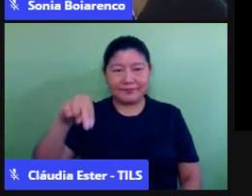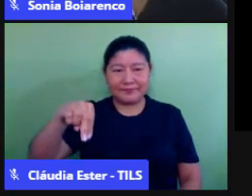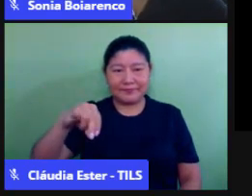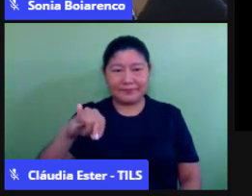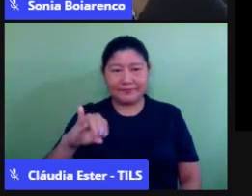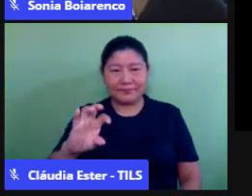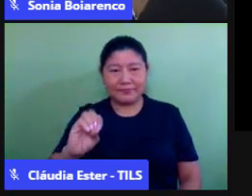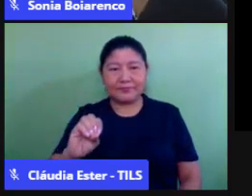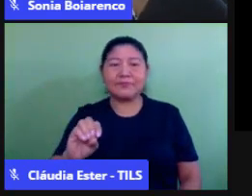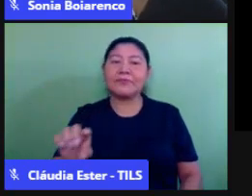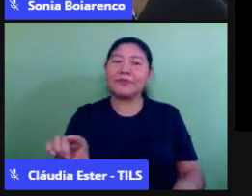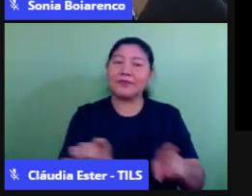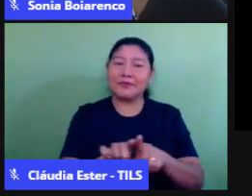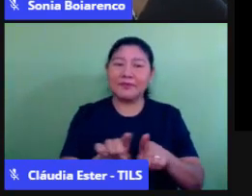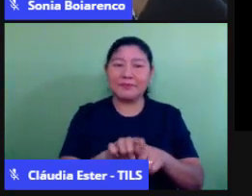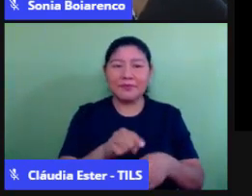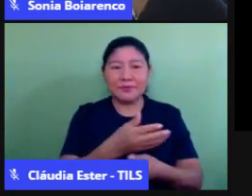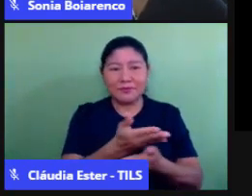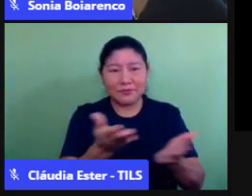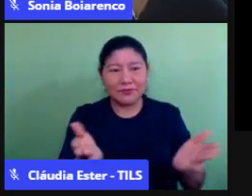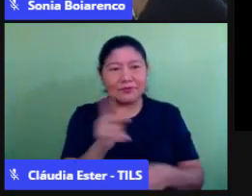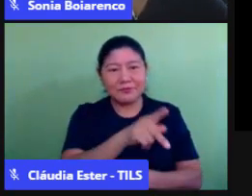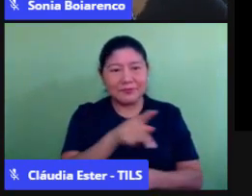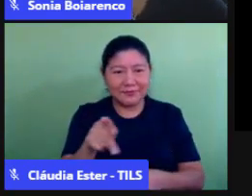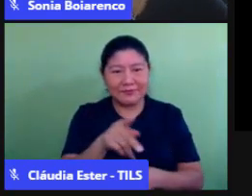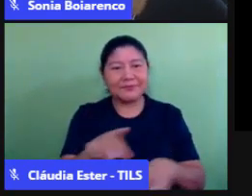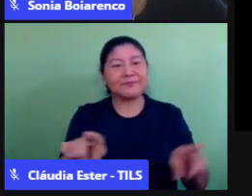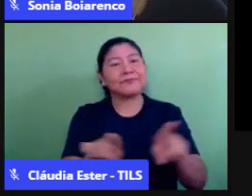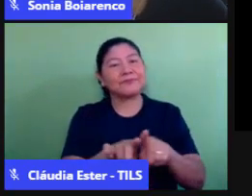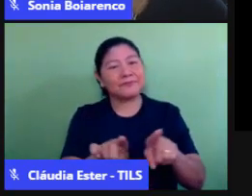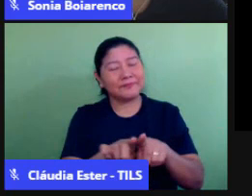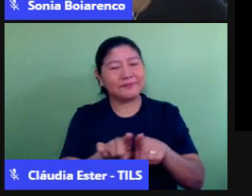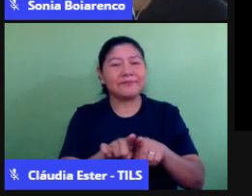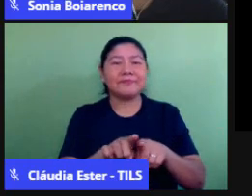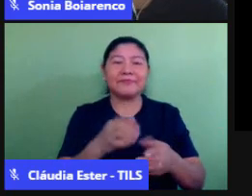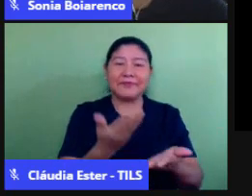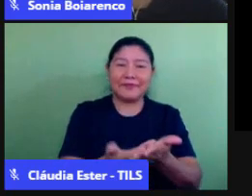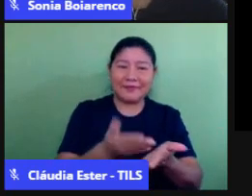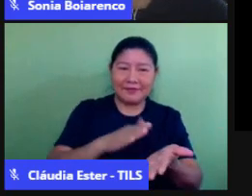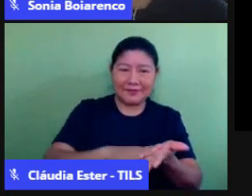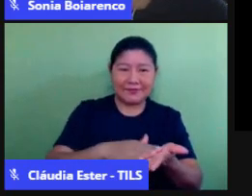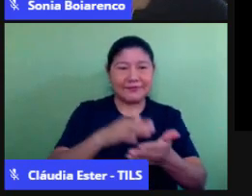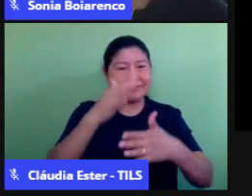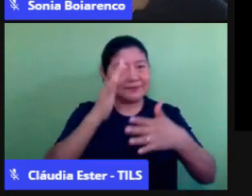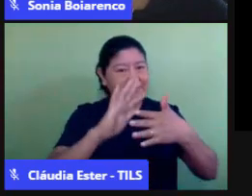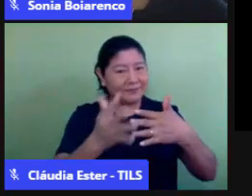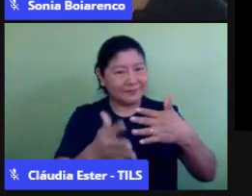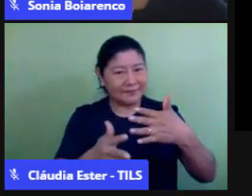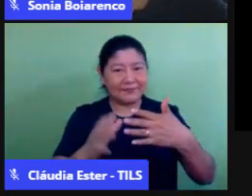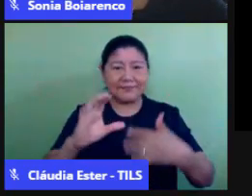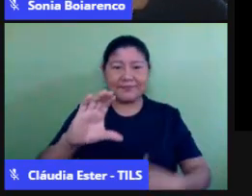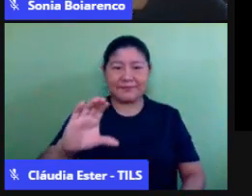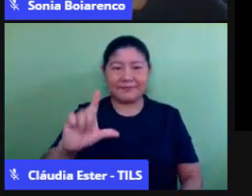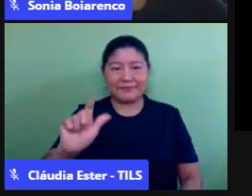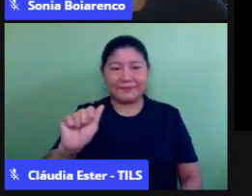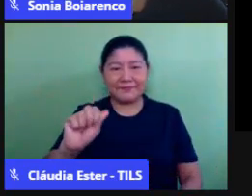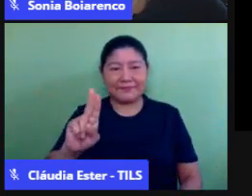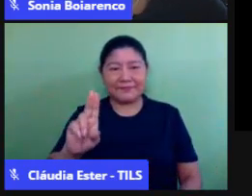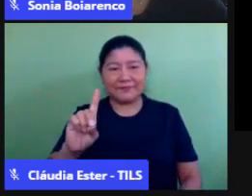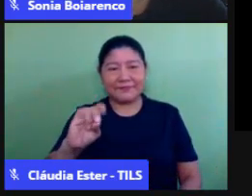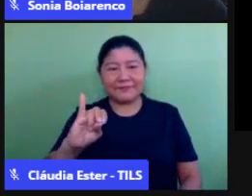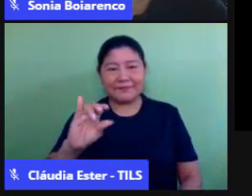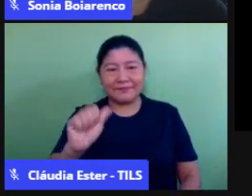professora Cláudia, com a nossa Libras, nossa intérprete de Libras. Podemos avançar para o próximo slide.